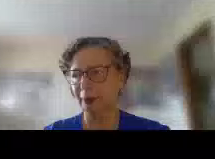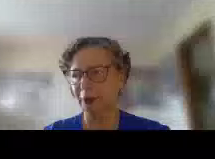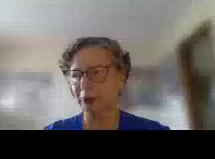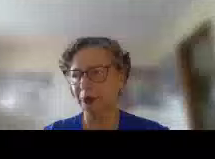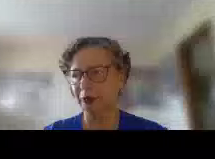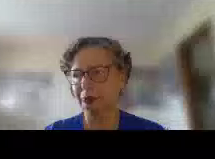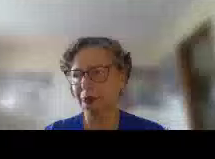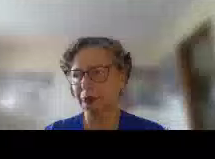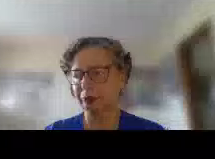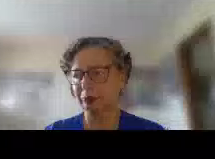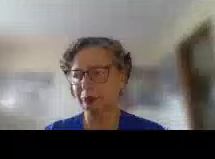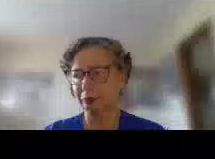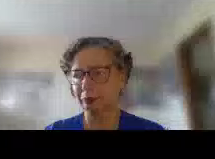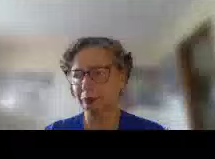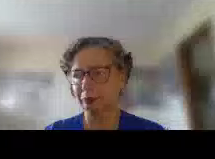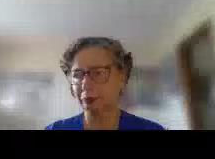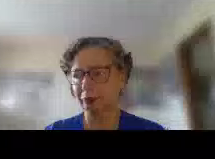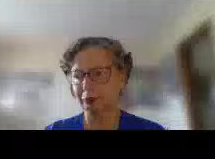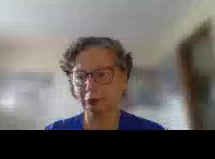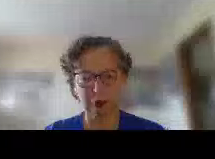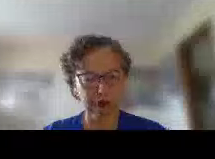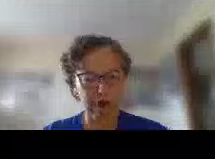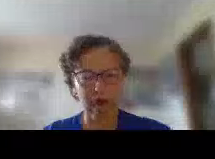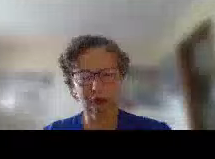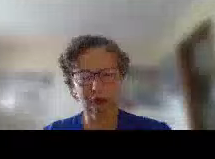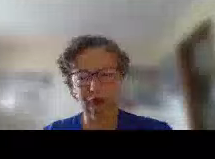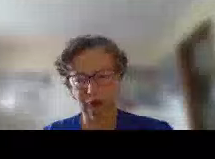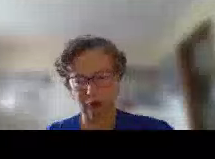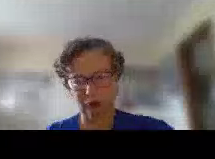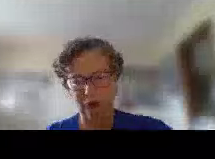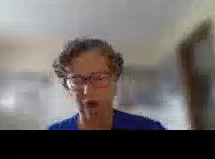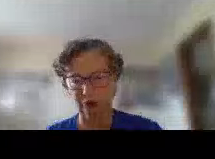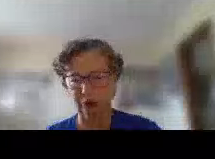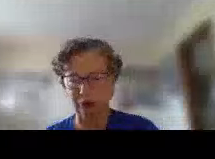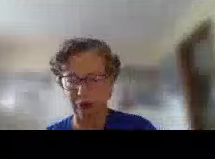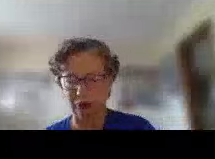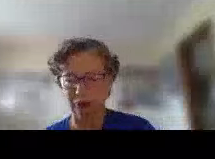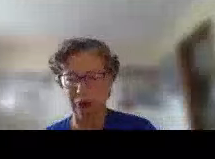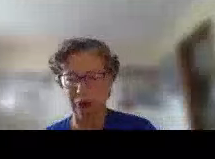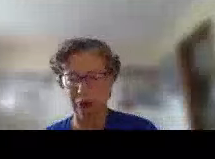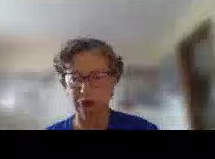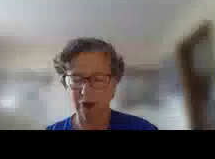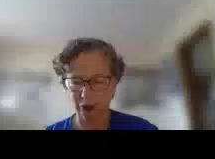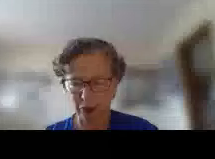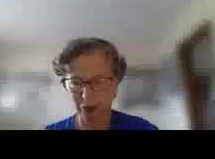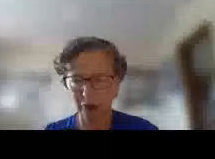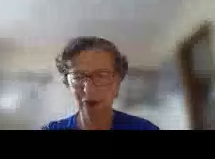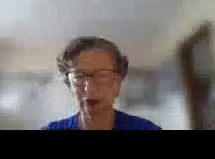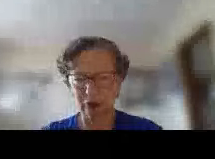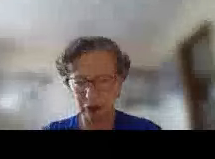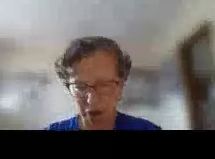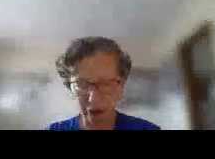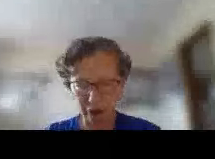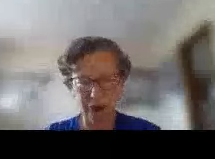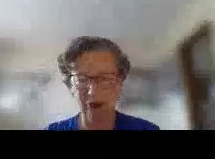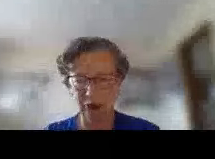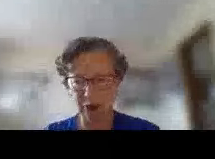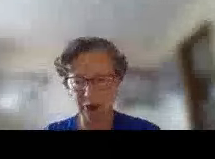adotar essa postura mudar né de assumir a responsabilidade por estar aqui e por tomar determinadas